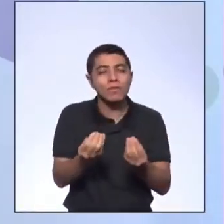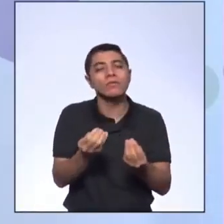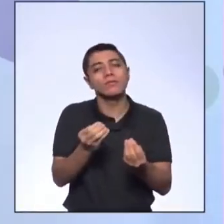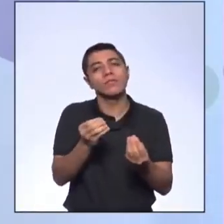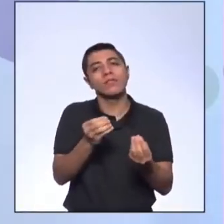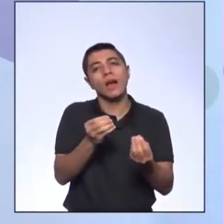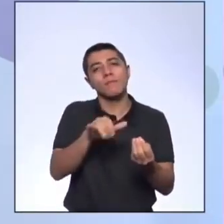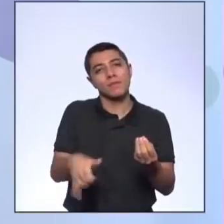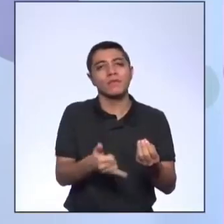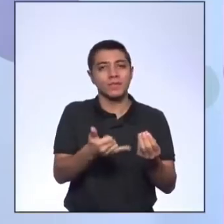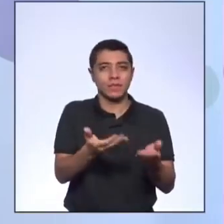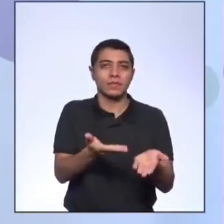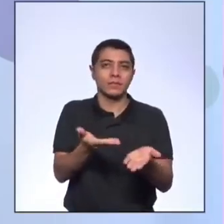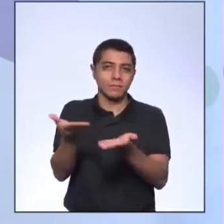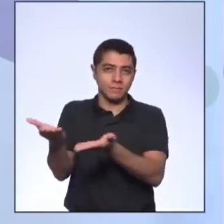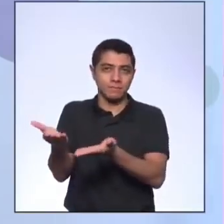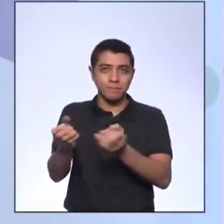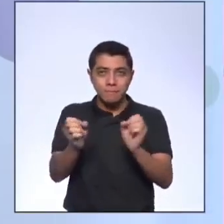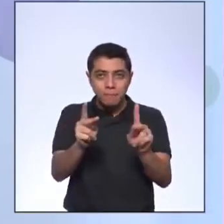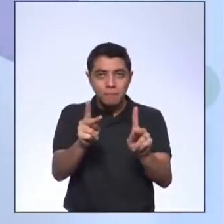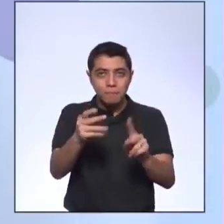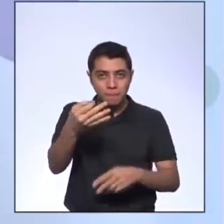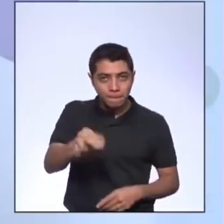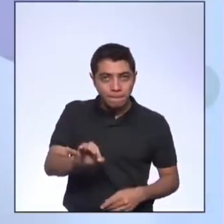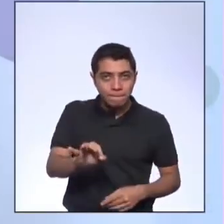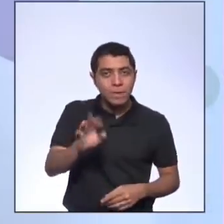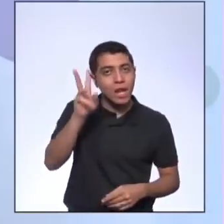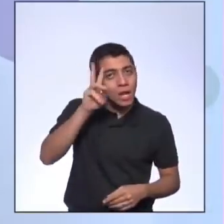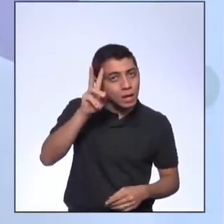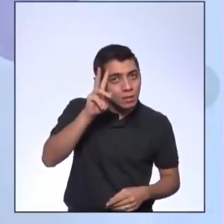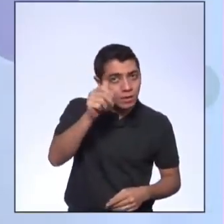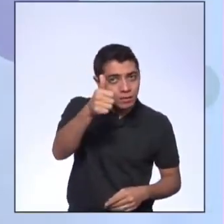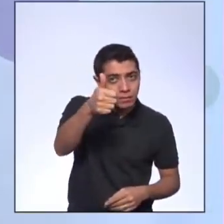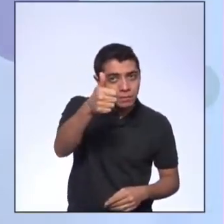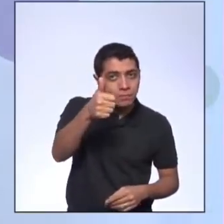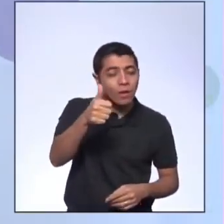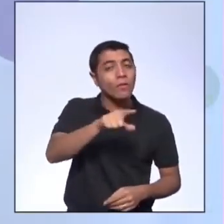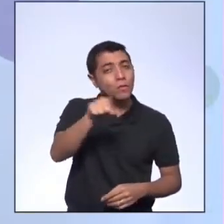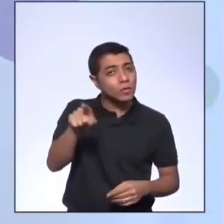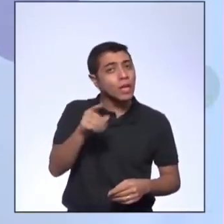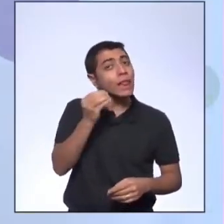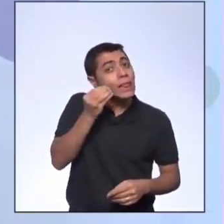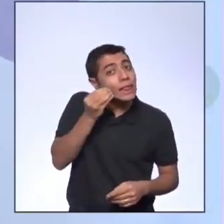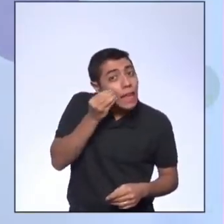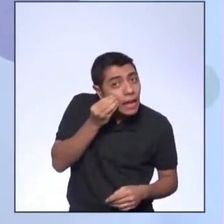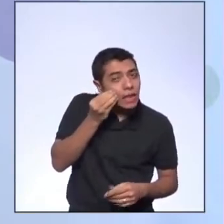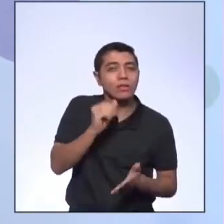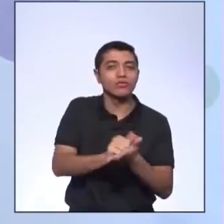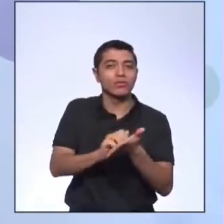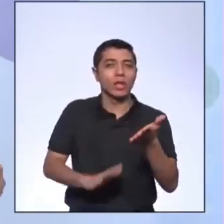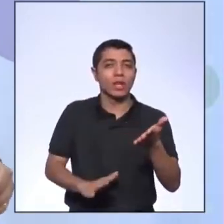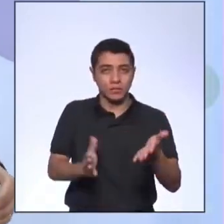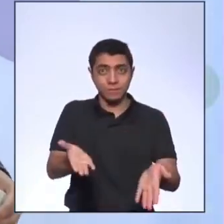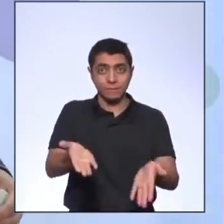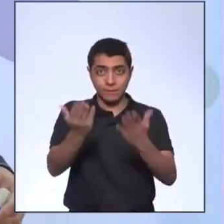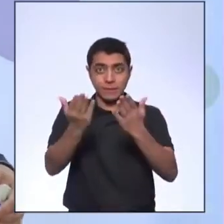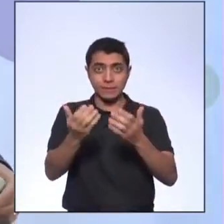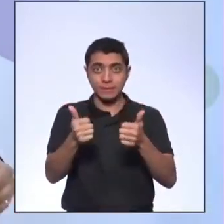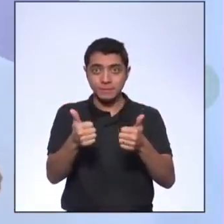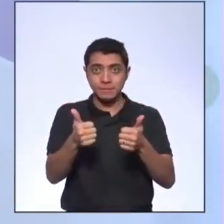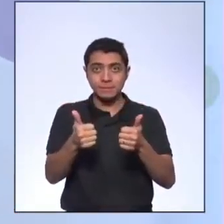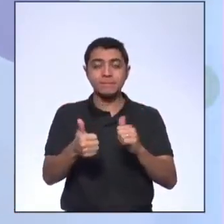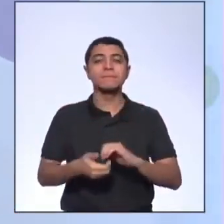certo? Então, lembre-se que, né, vocês devem, pelo menos, tentar realizar as atividades. Tudo bem? Vamos